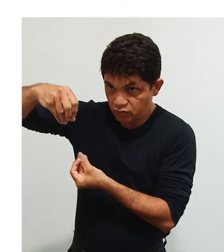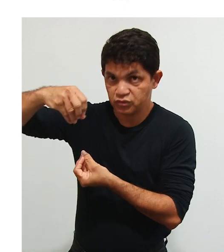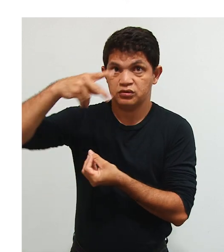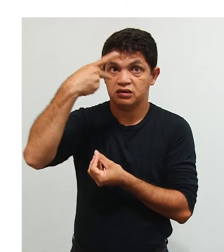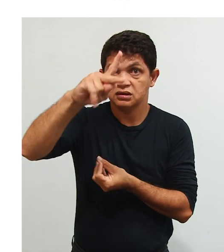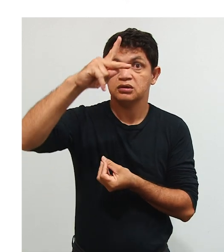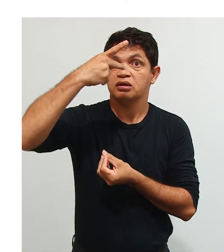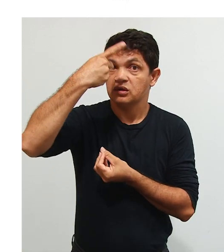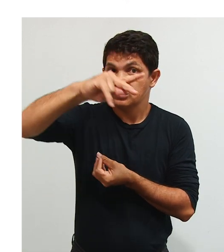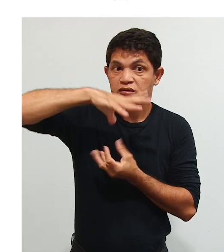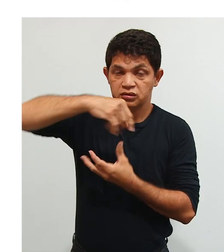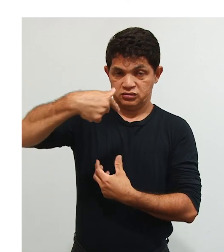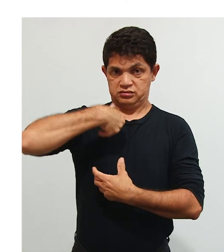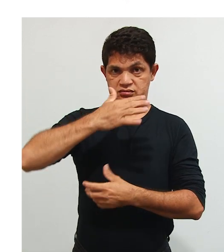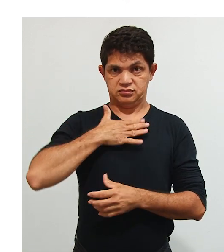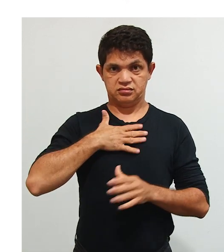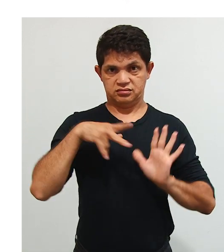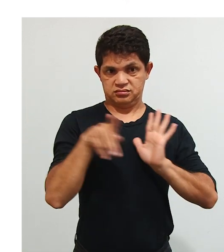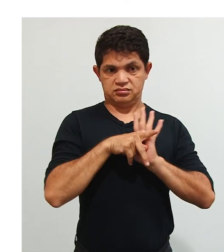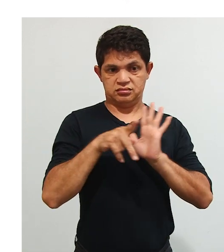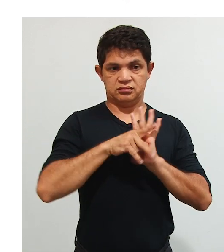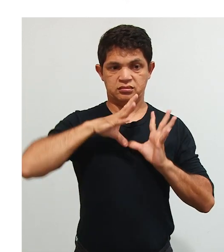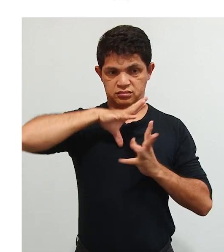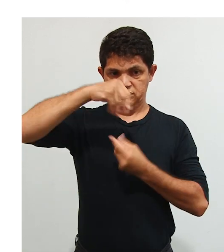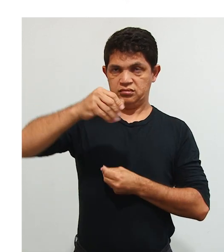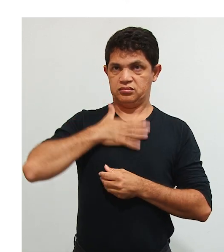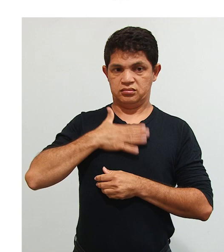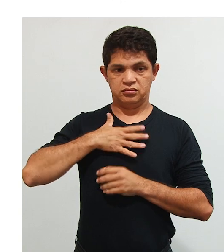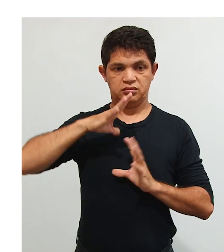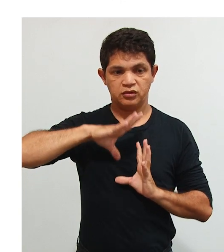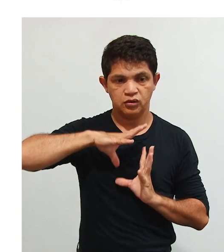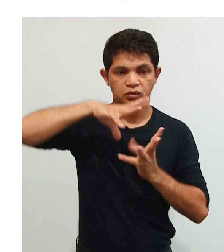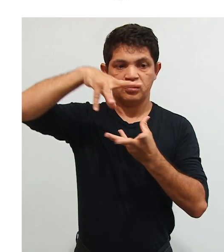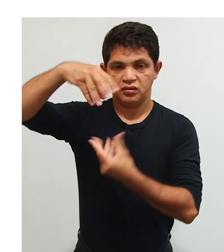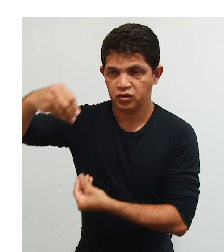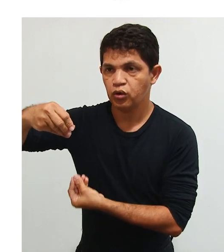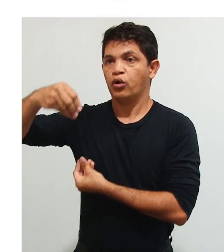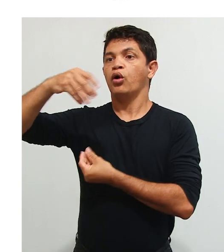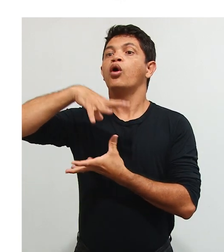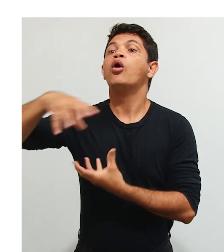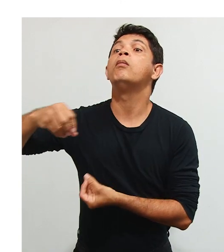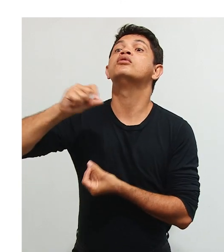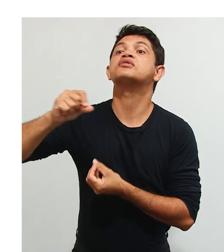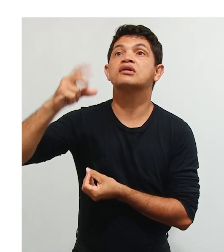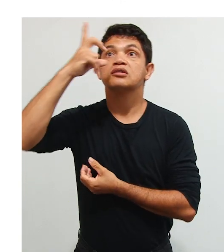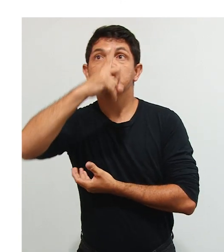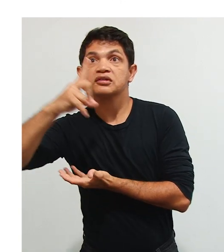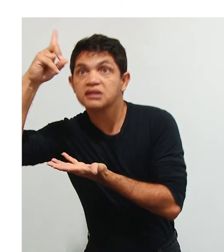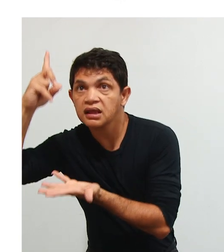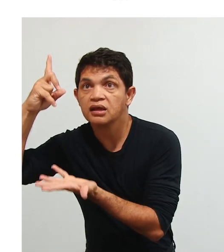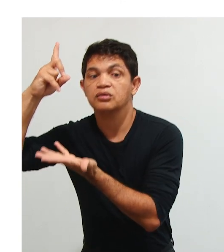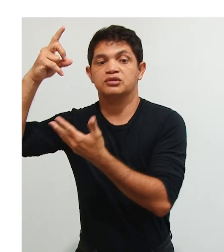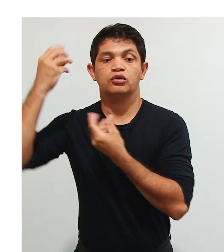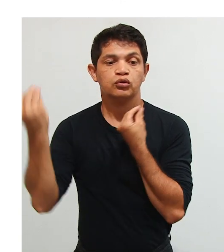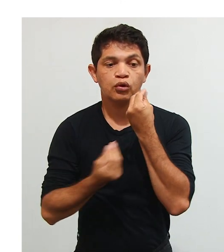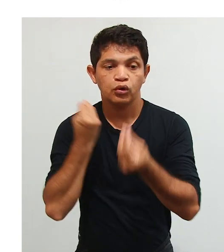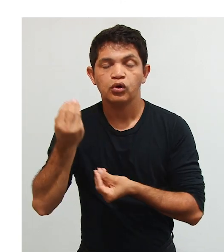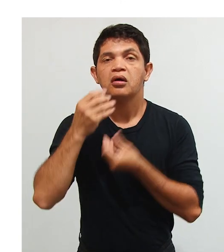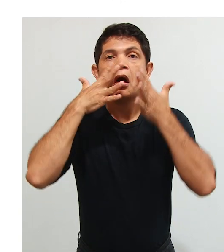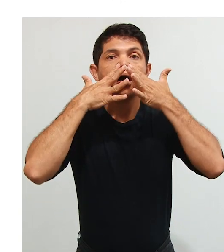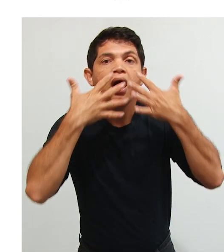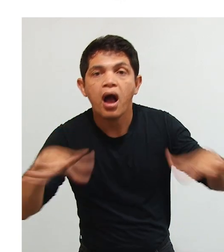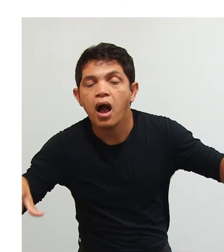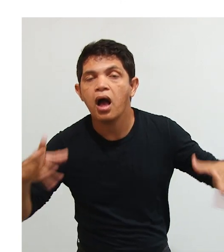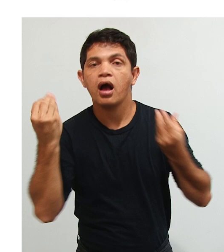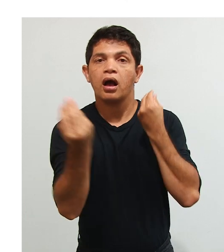seu mesmo, o meu, e o mundo de Deus, ou da natureza, ou como vocês queiram chamar.